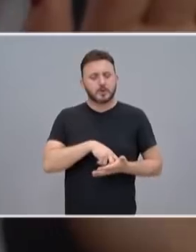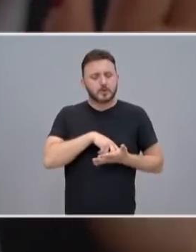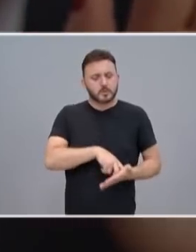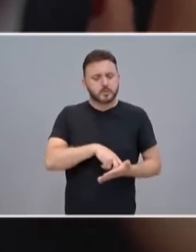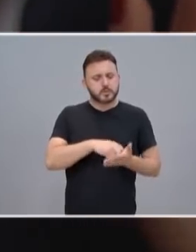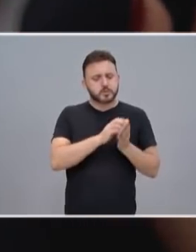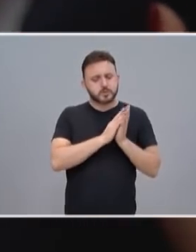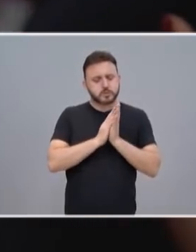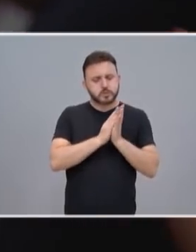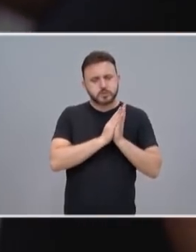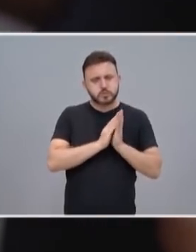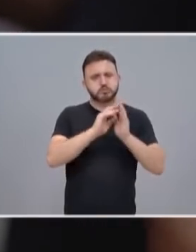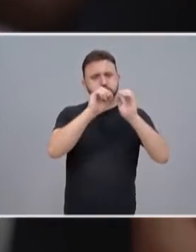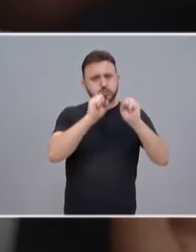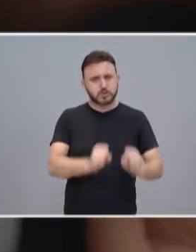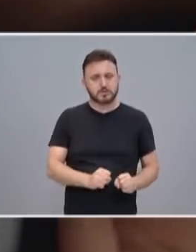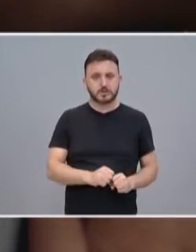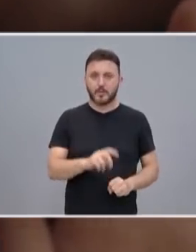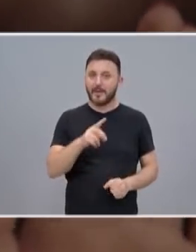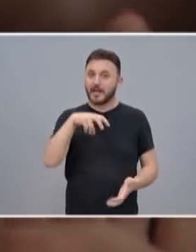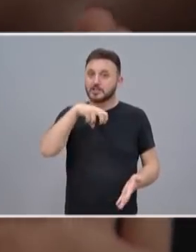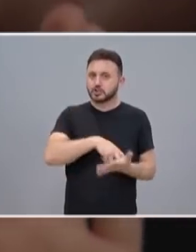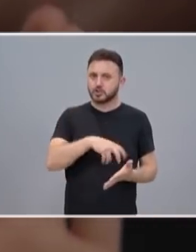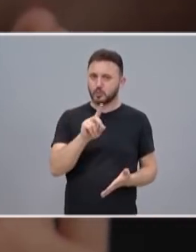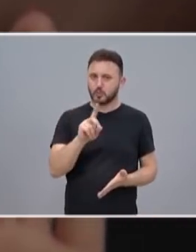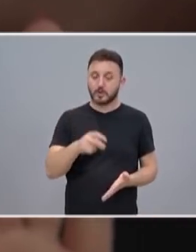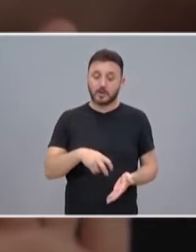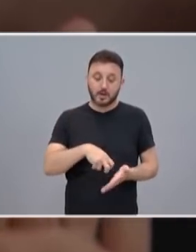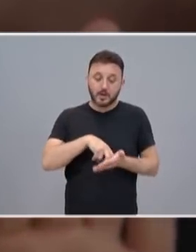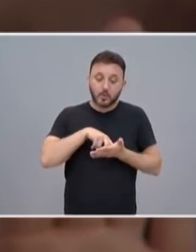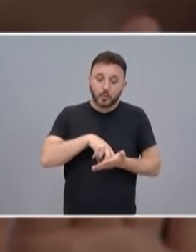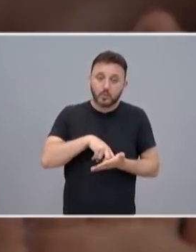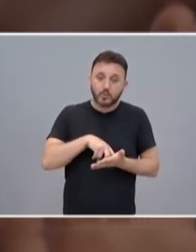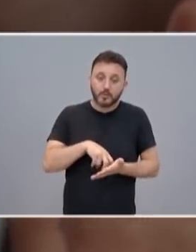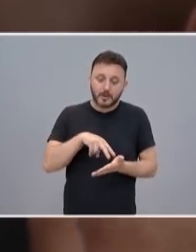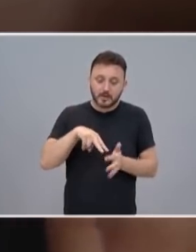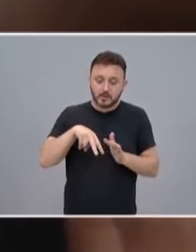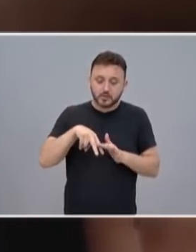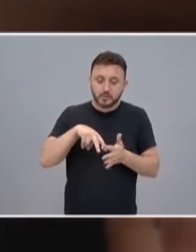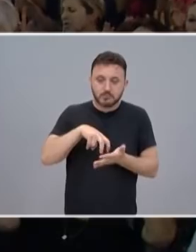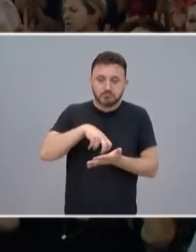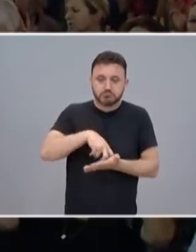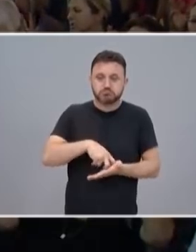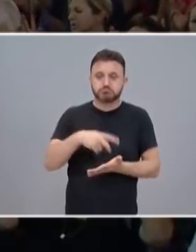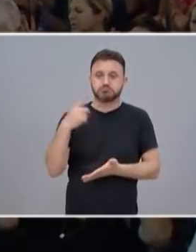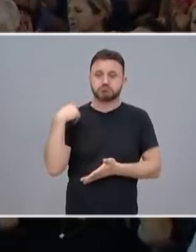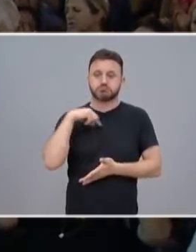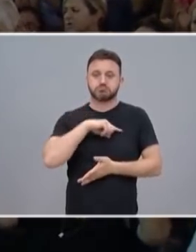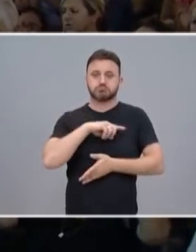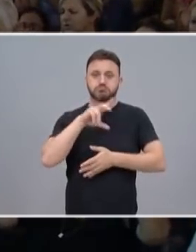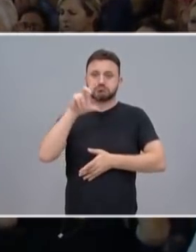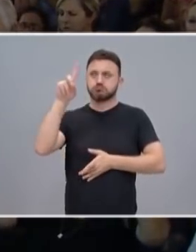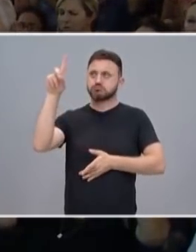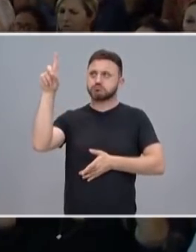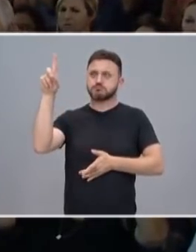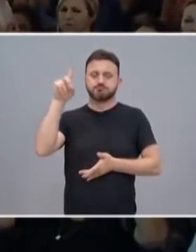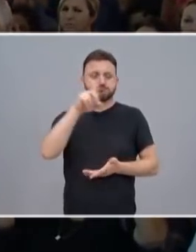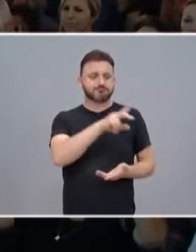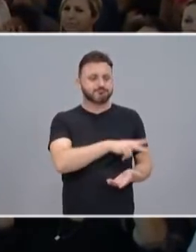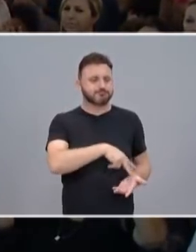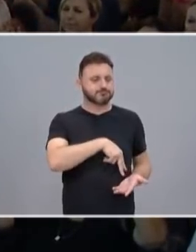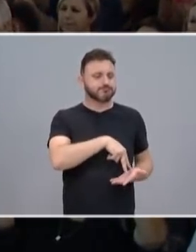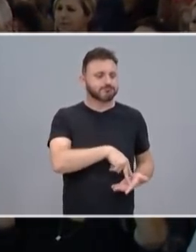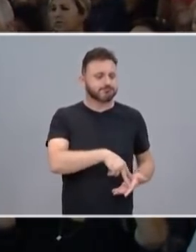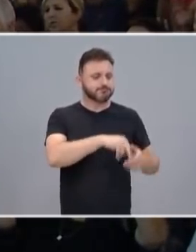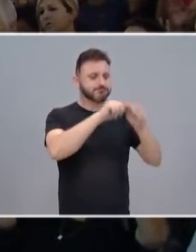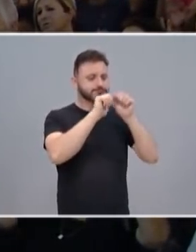rezar, de joelhos dobrados. Quando a família dobra os joelhos, Deus se levanta. Quando a